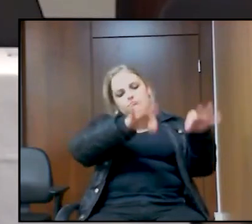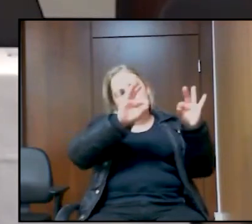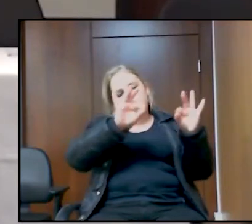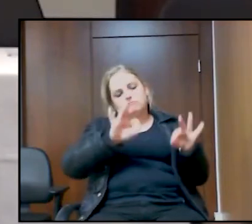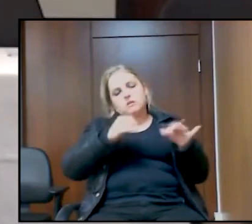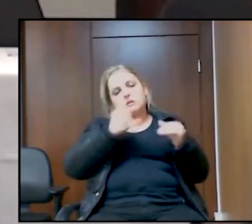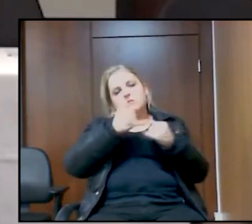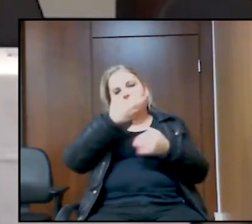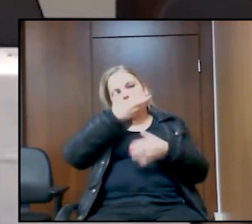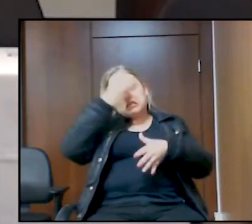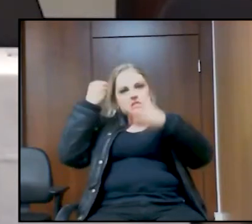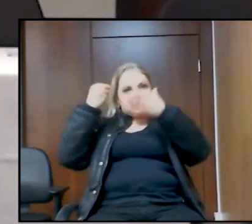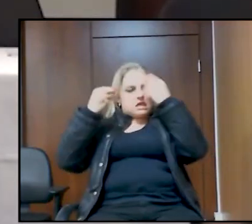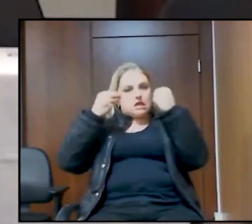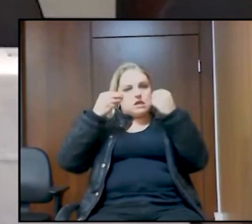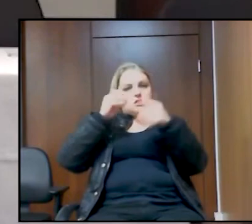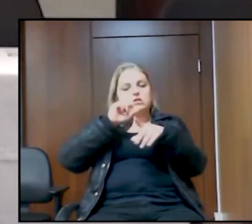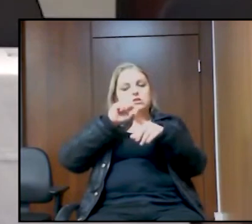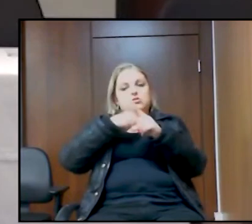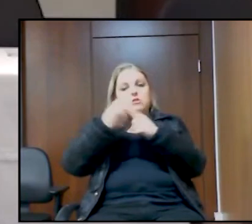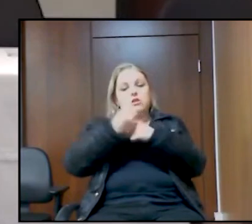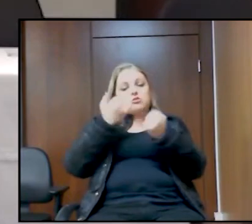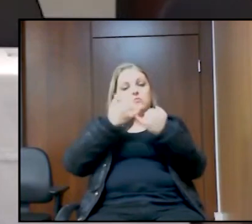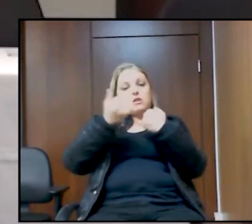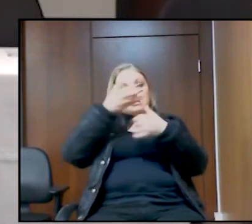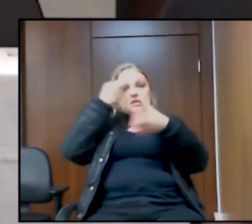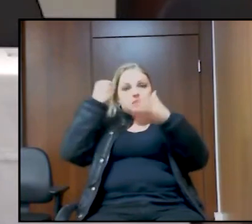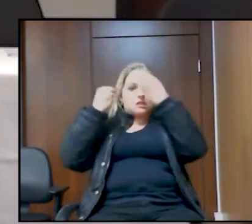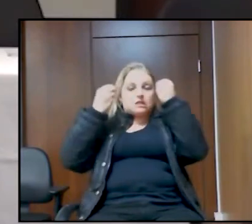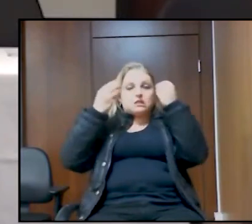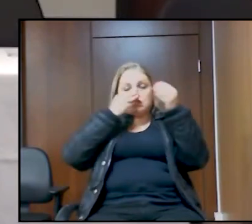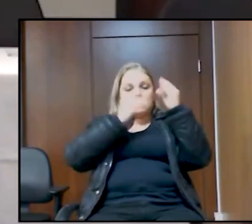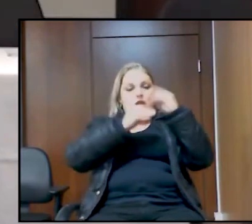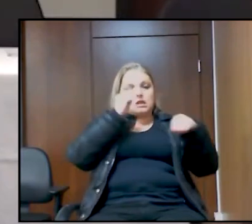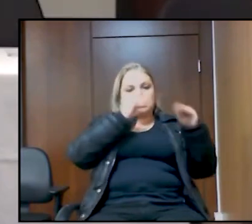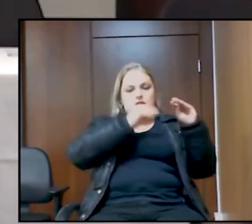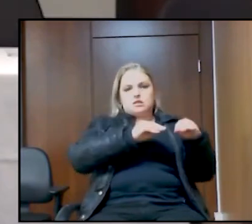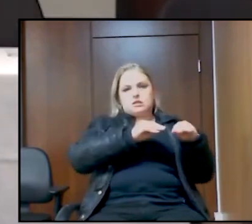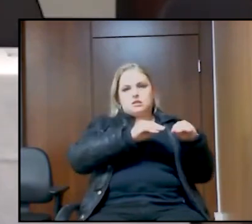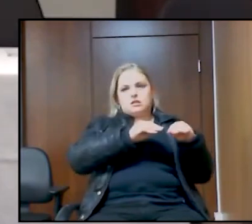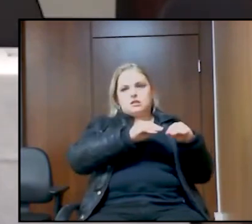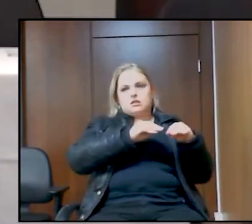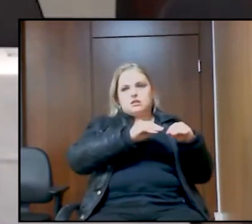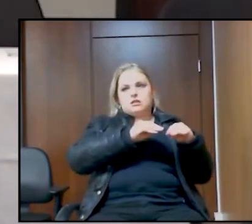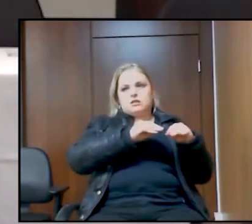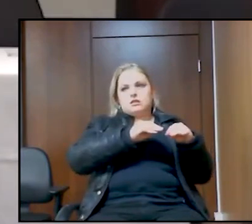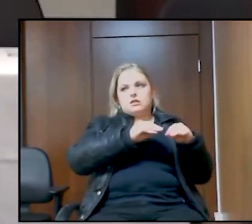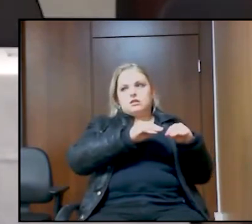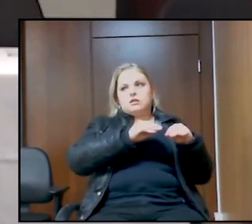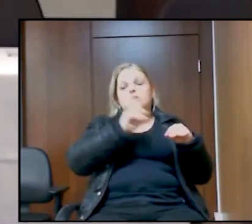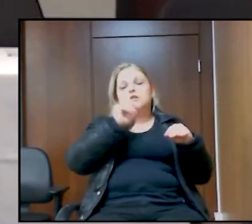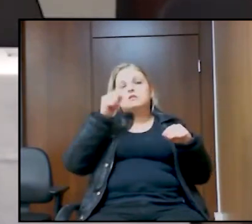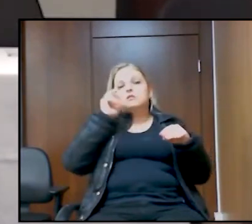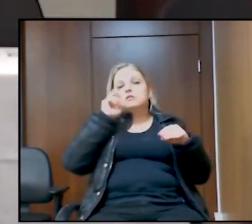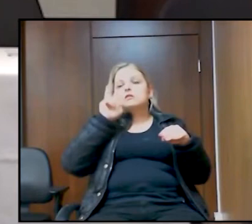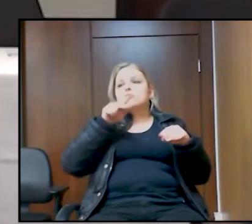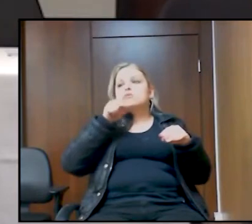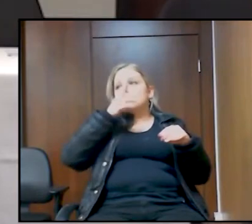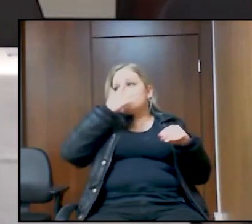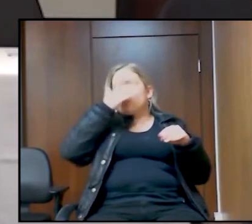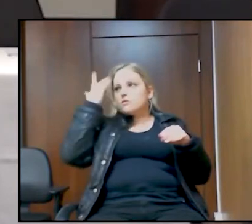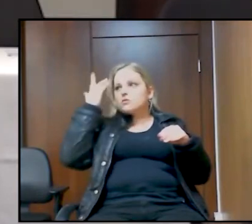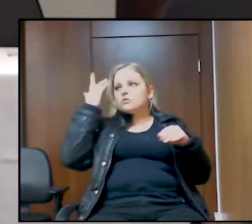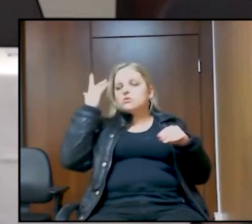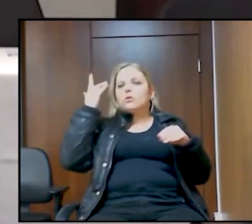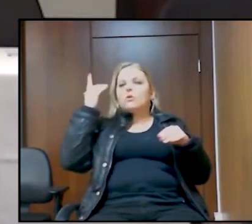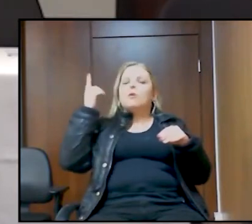Não existe. Essa pessoa não existe. Aí você vê na padaria uma latinha, uma foto de uma pessoa toda estrupiada, você bota uma moeda lá e